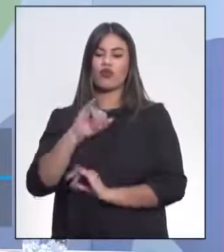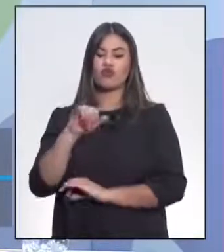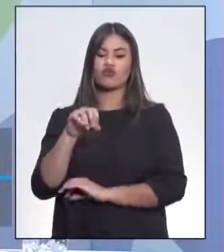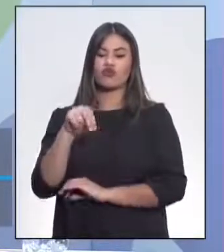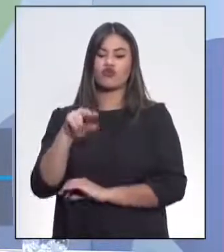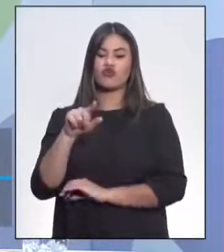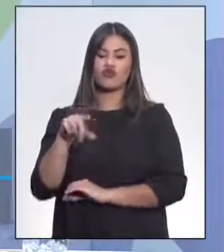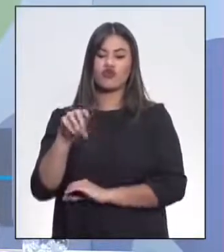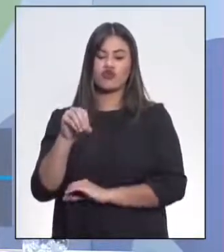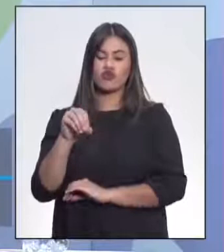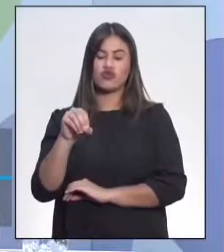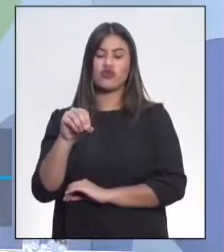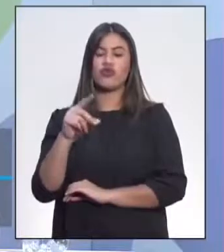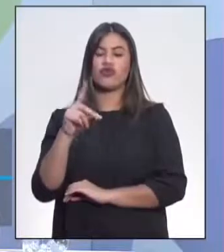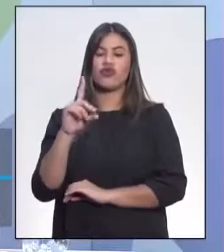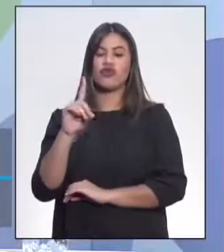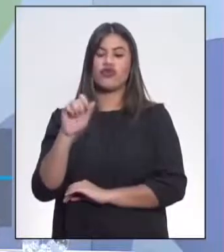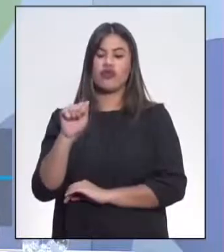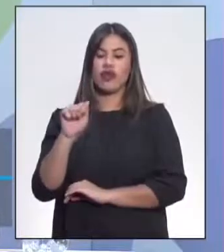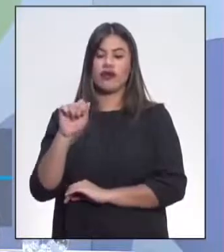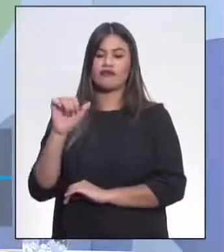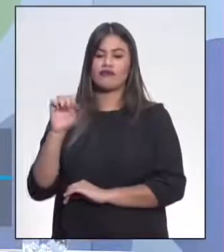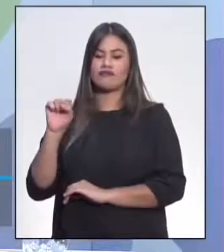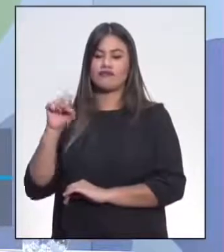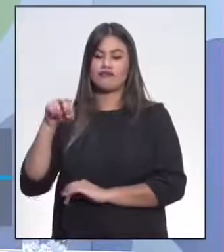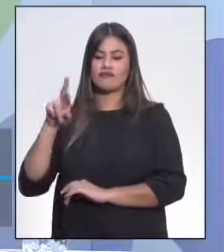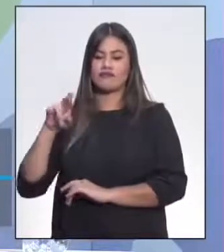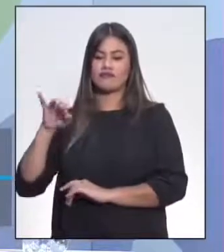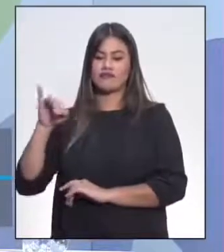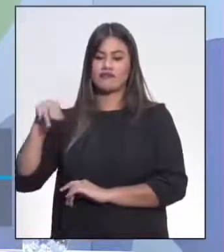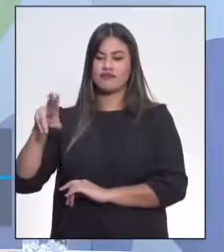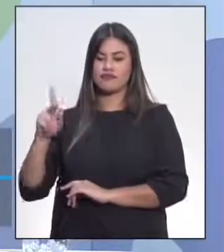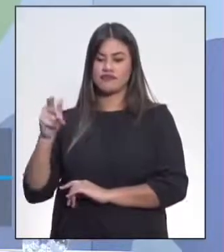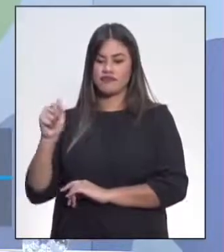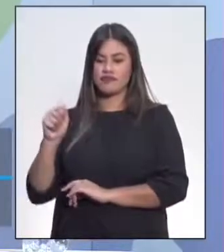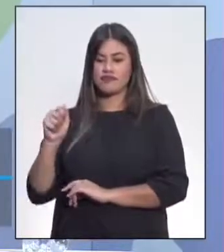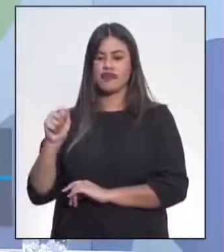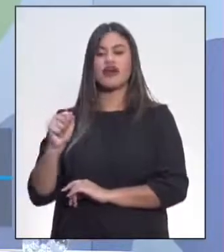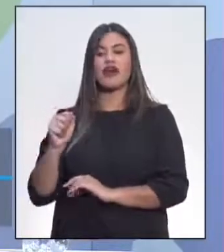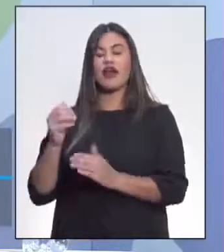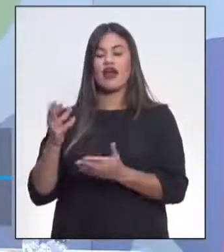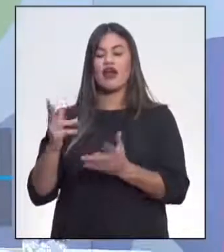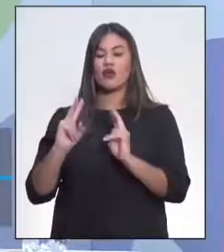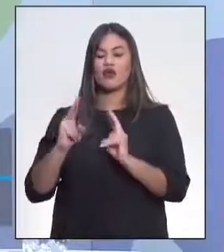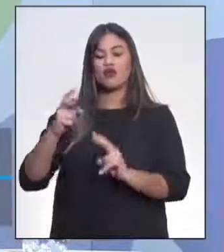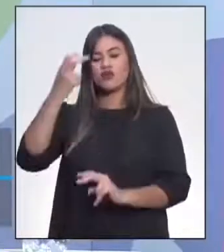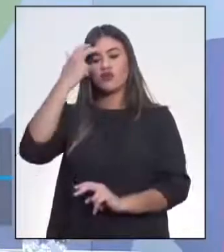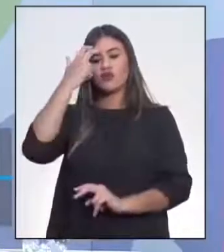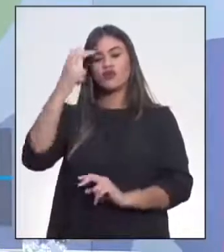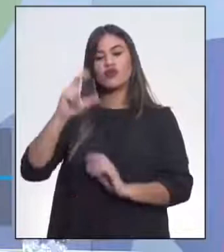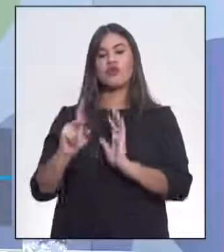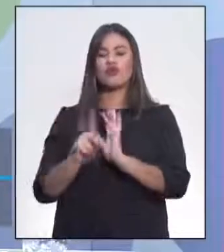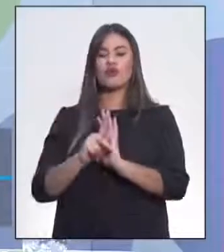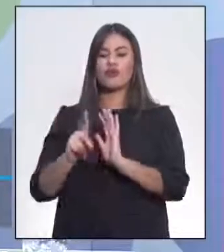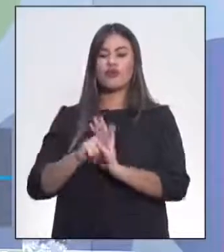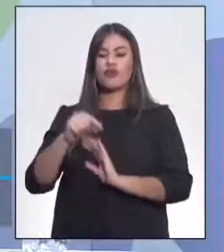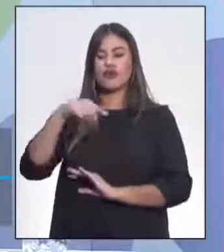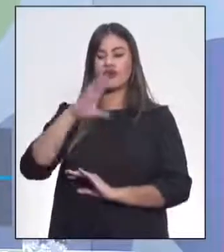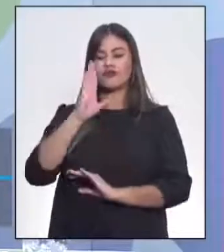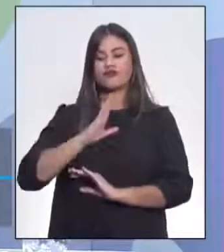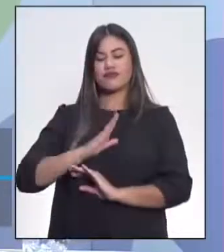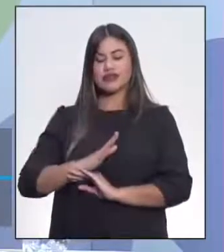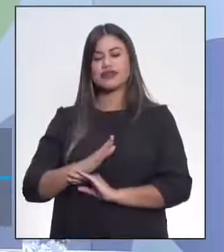principais polos, né, ainda de preservação desta cultura do jongo no Brasil, tá bom? E,